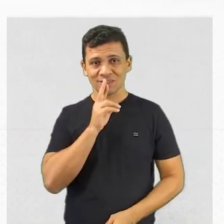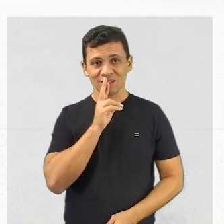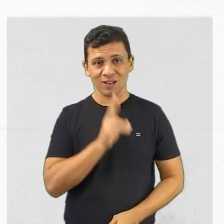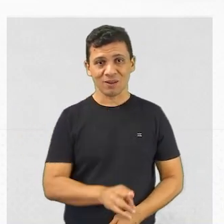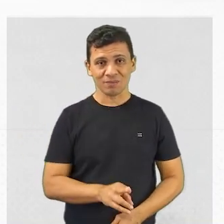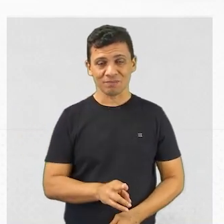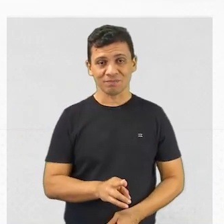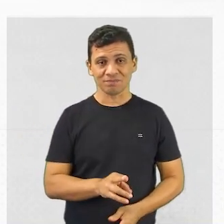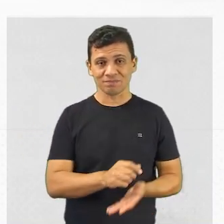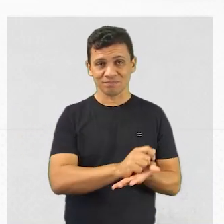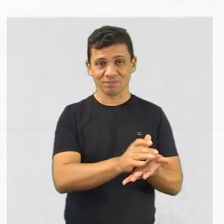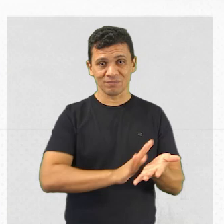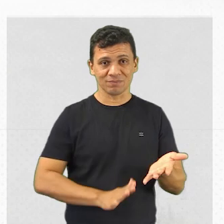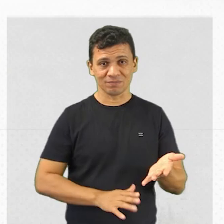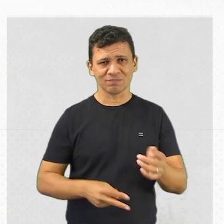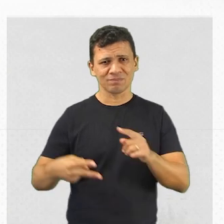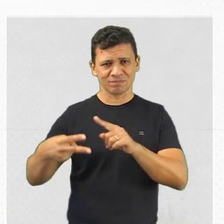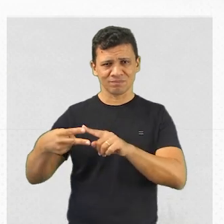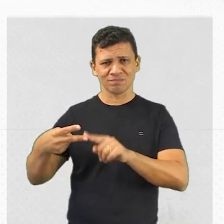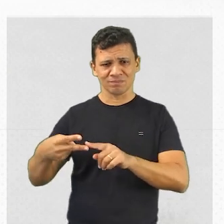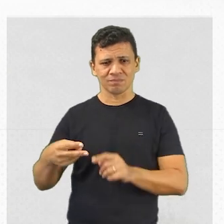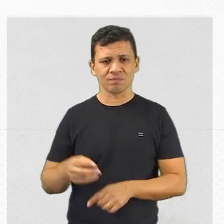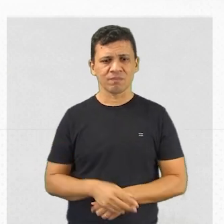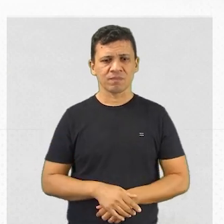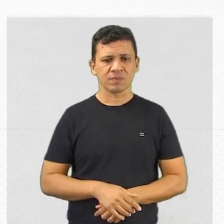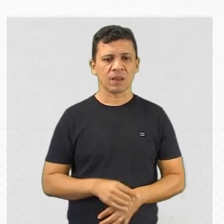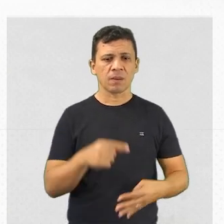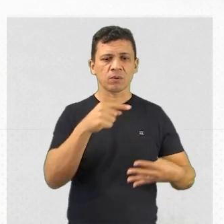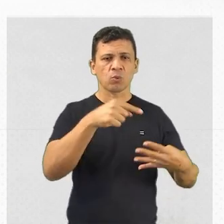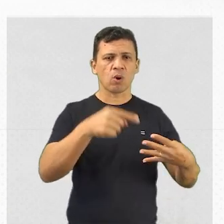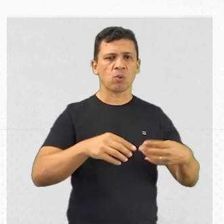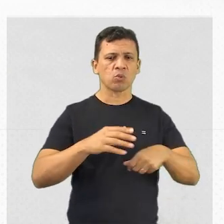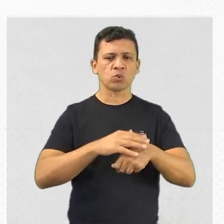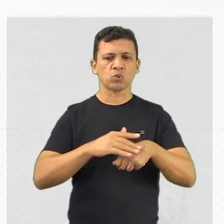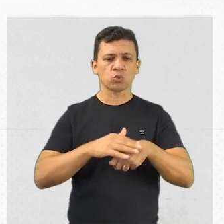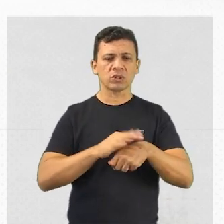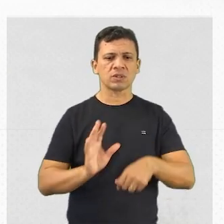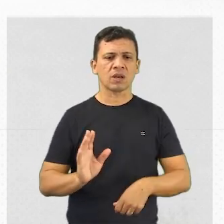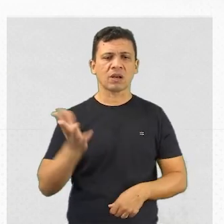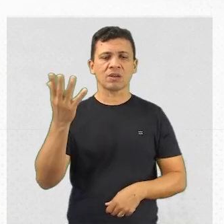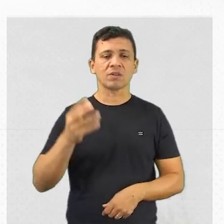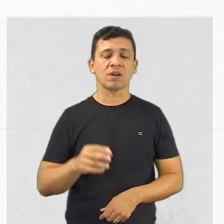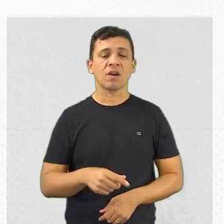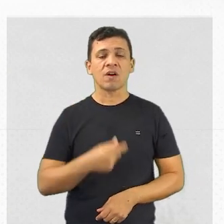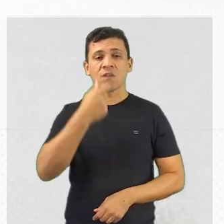ou duas atividades. Acho que dá para fazer duas. Qual das seguintes doenças é causada pelo